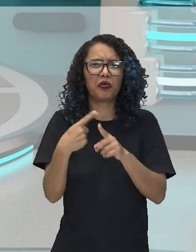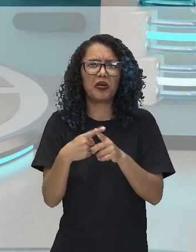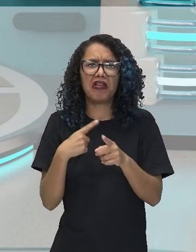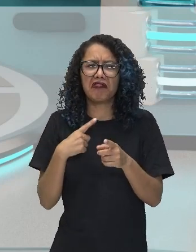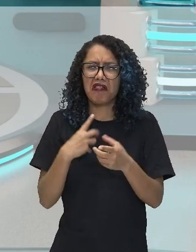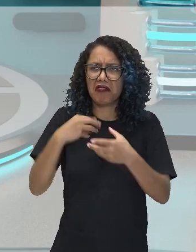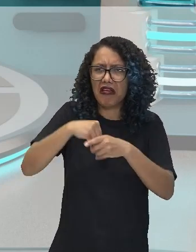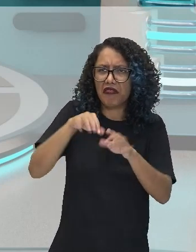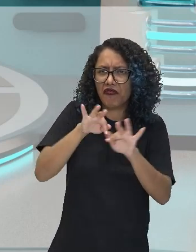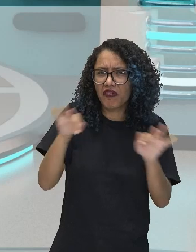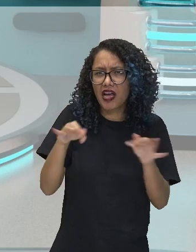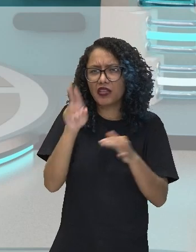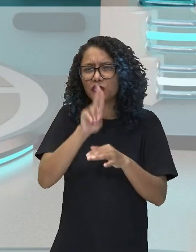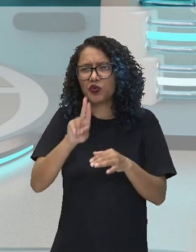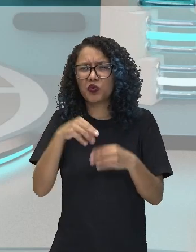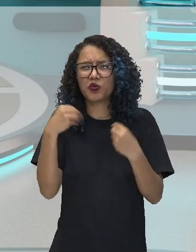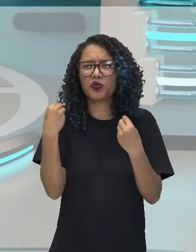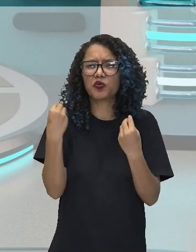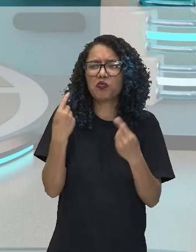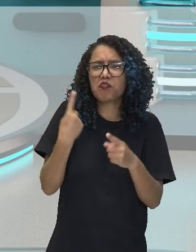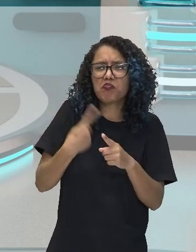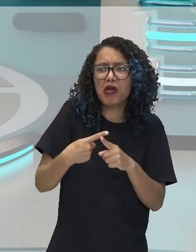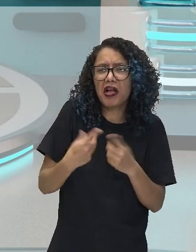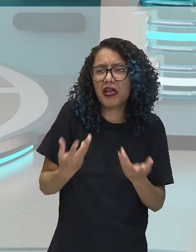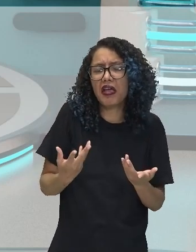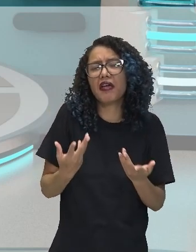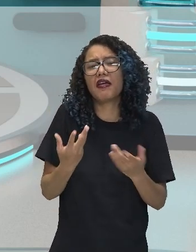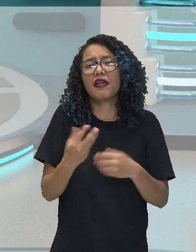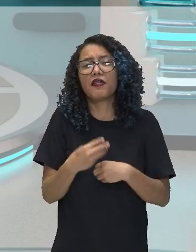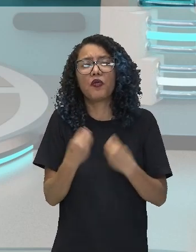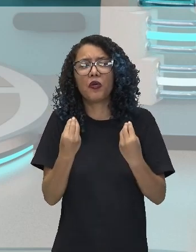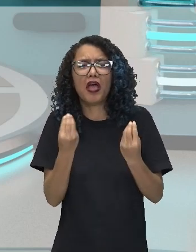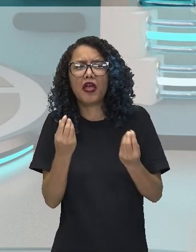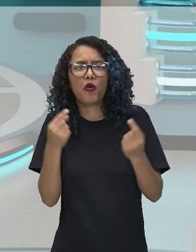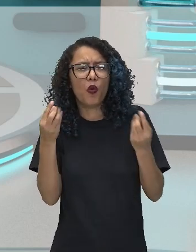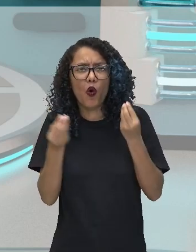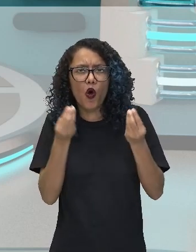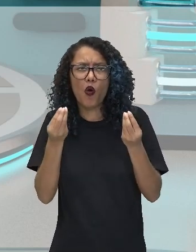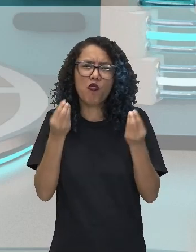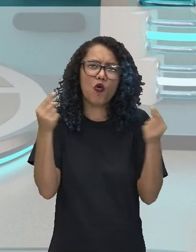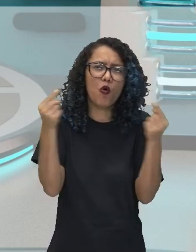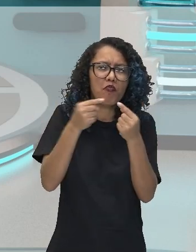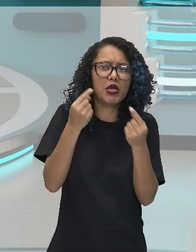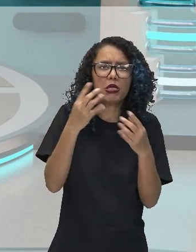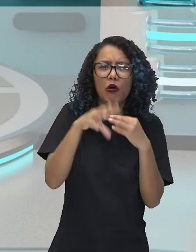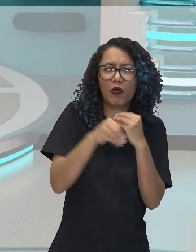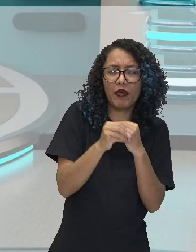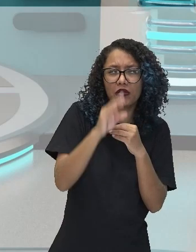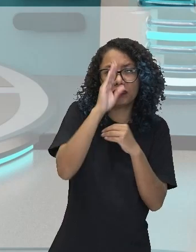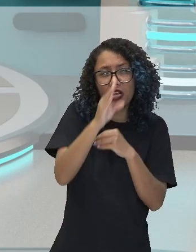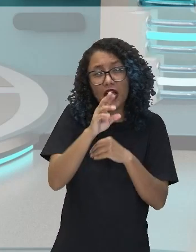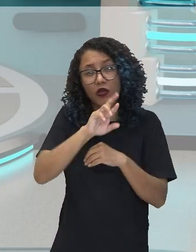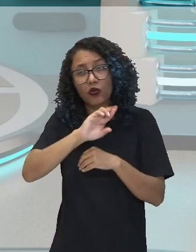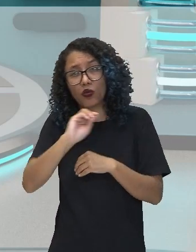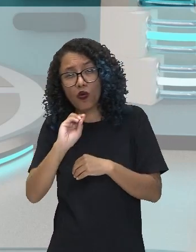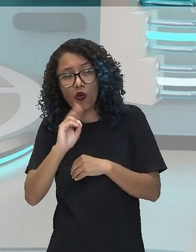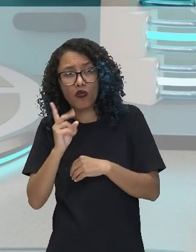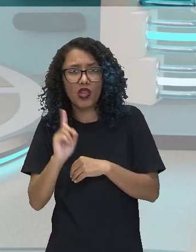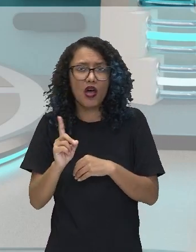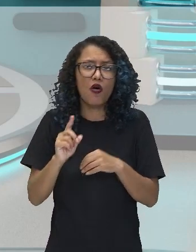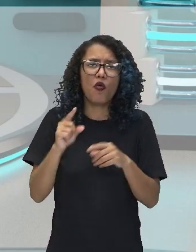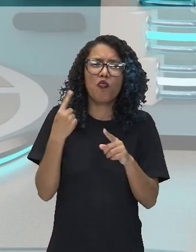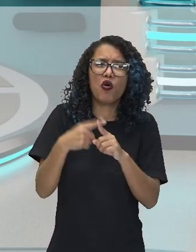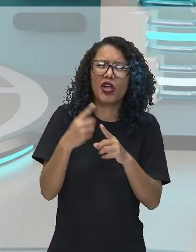dessa forma? O que é complemento direto? O que é indireto? E por que os dois aparecem juntos na língua espanhola?